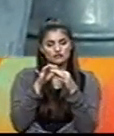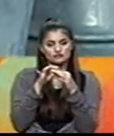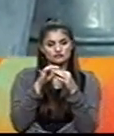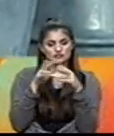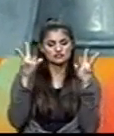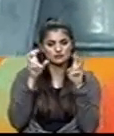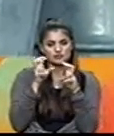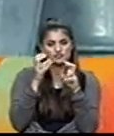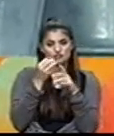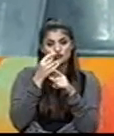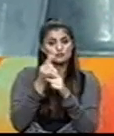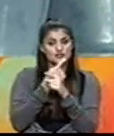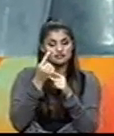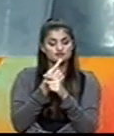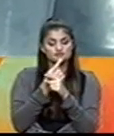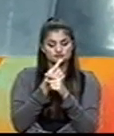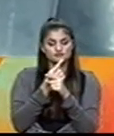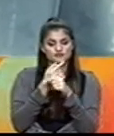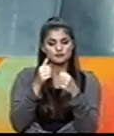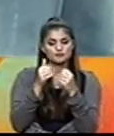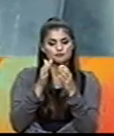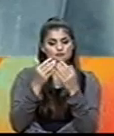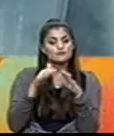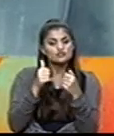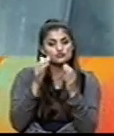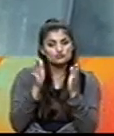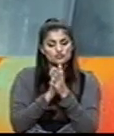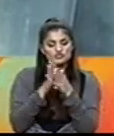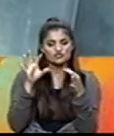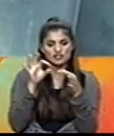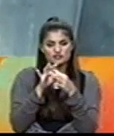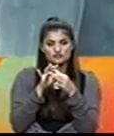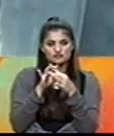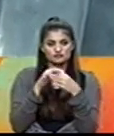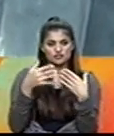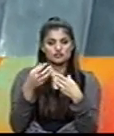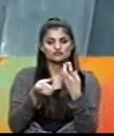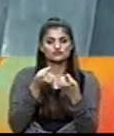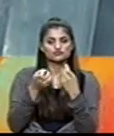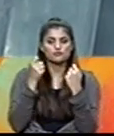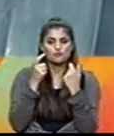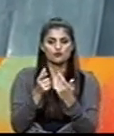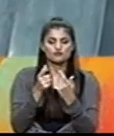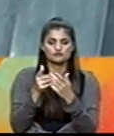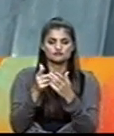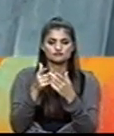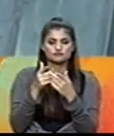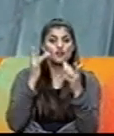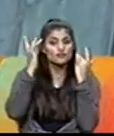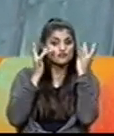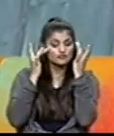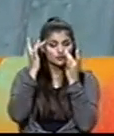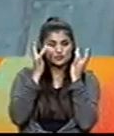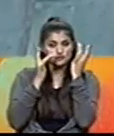temas de gastronomia, mas todos eles ligados. Vamos deixar agora isto aqui um bocadinho. À filosofia, gastronomia